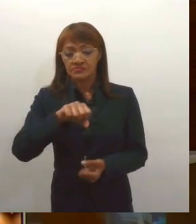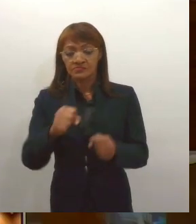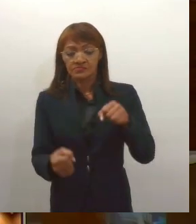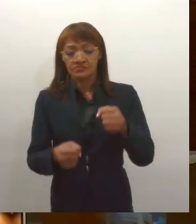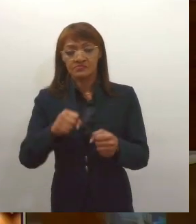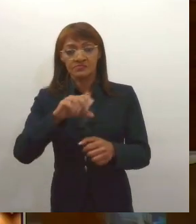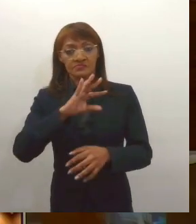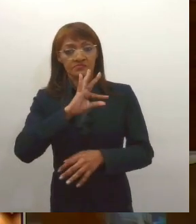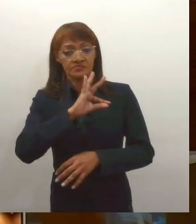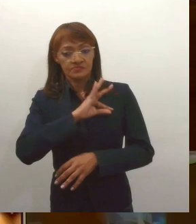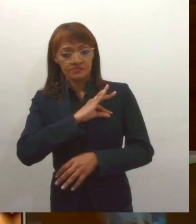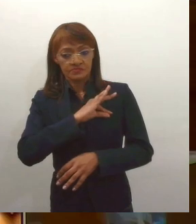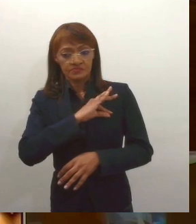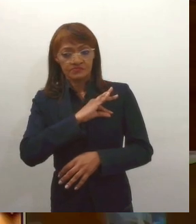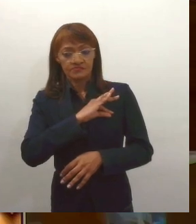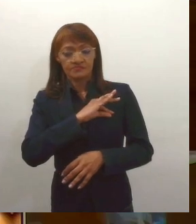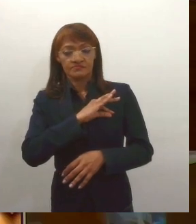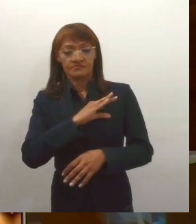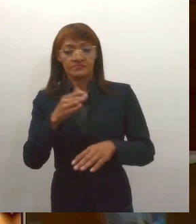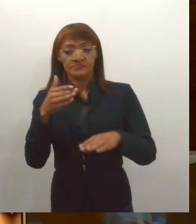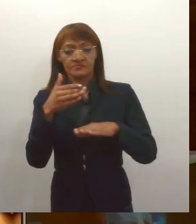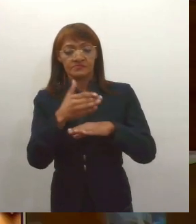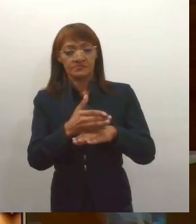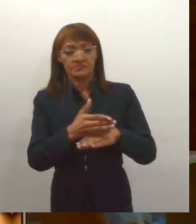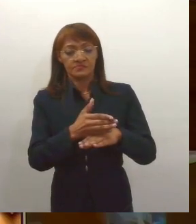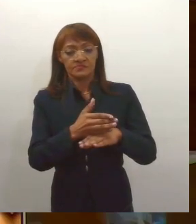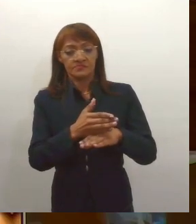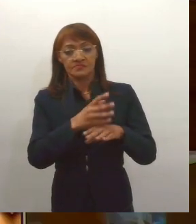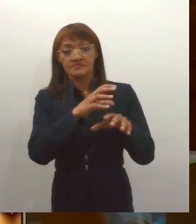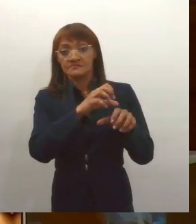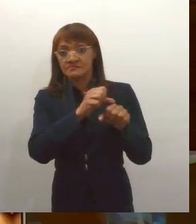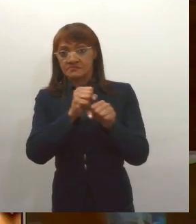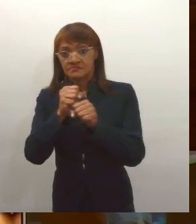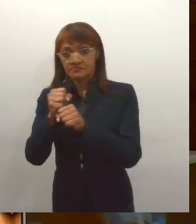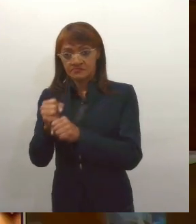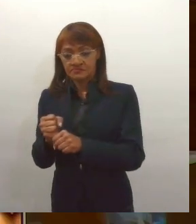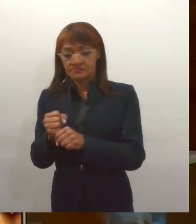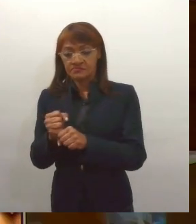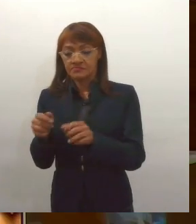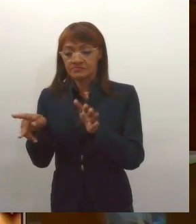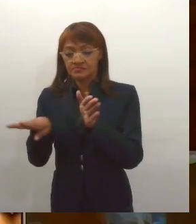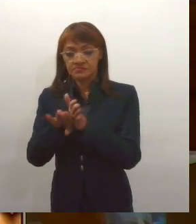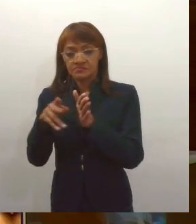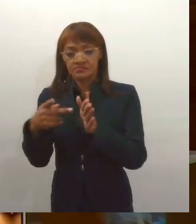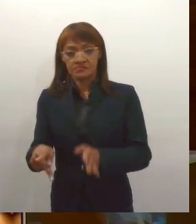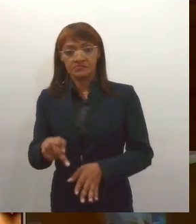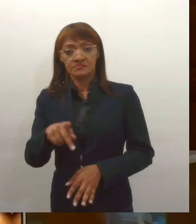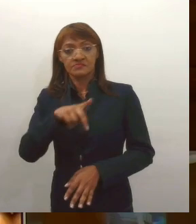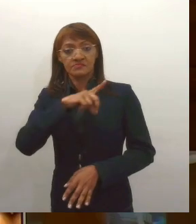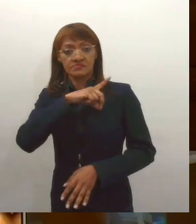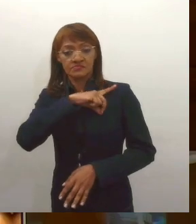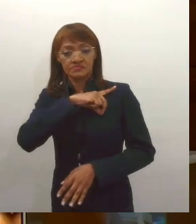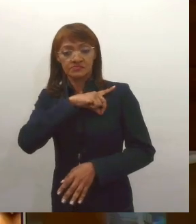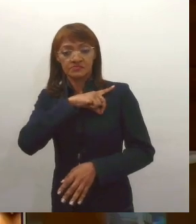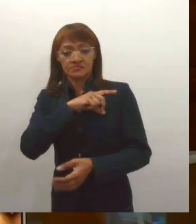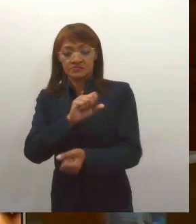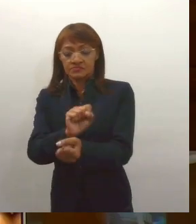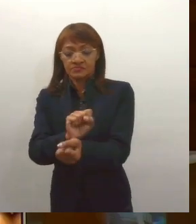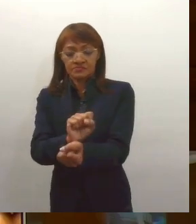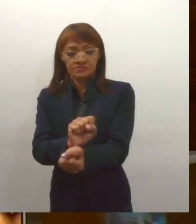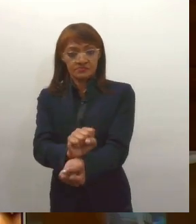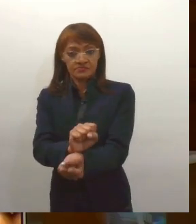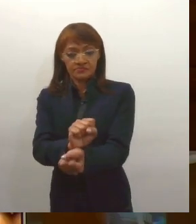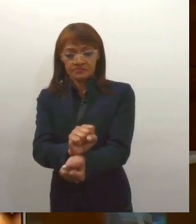delegacia plantonista Algemado e não é a primeira vez que ele é abordado de